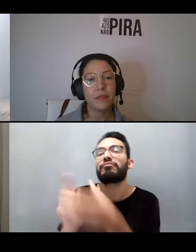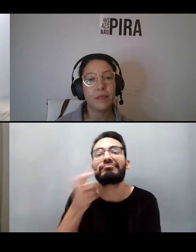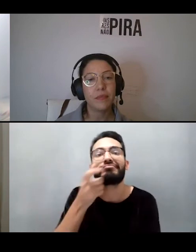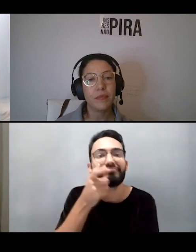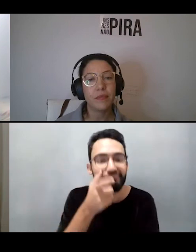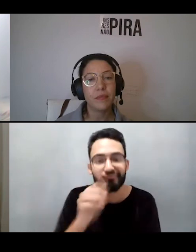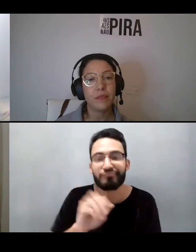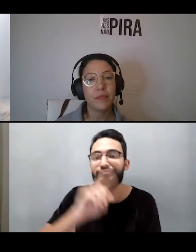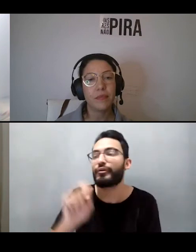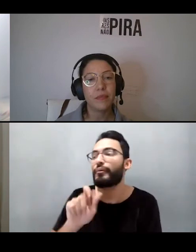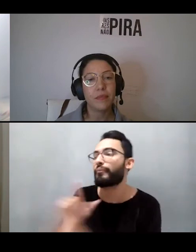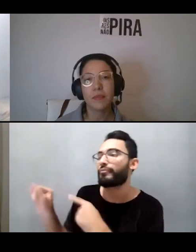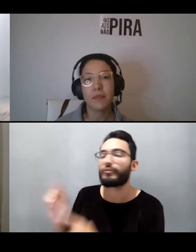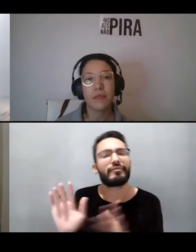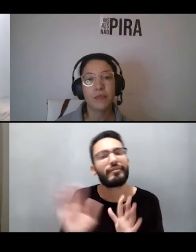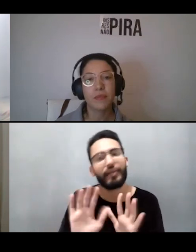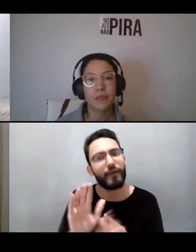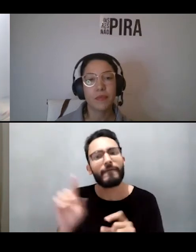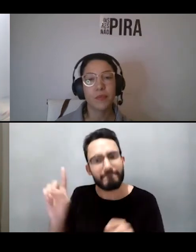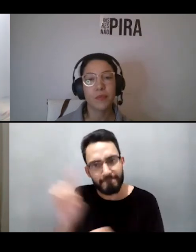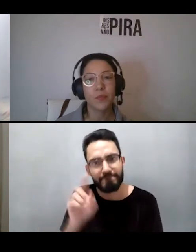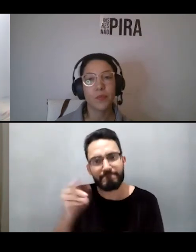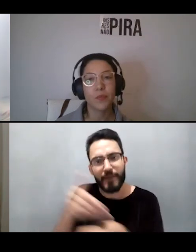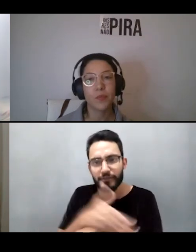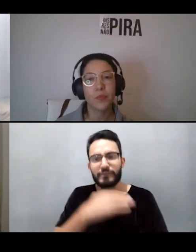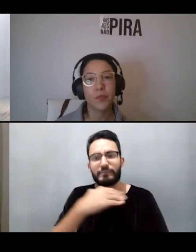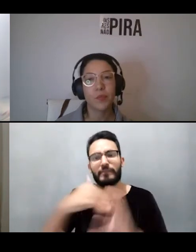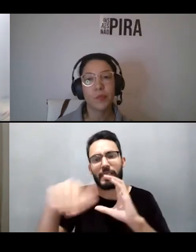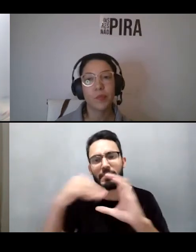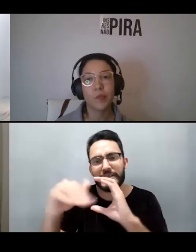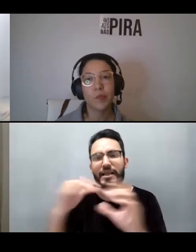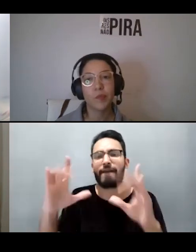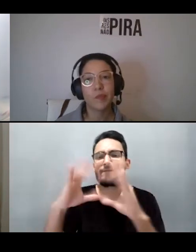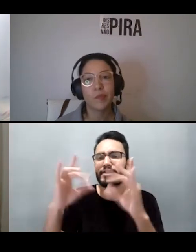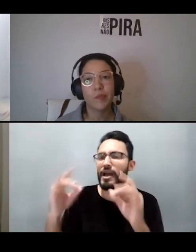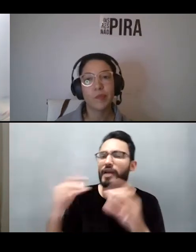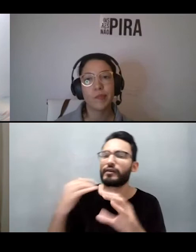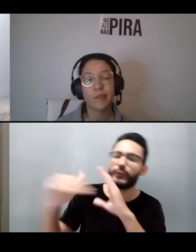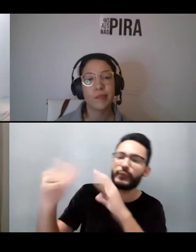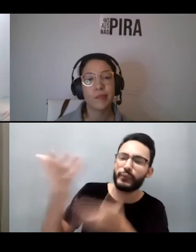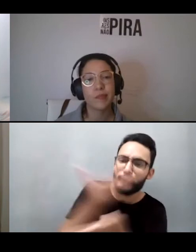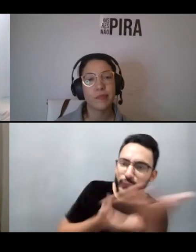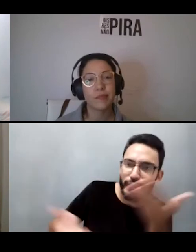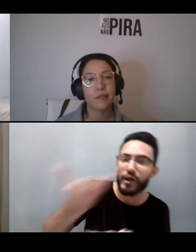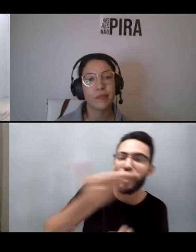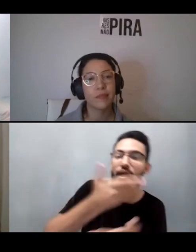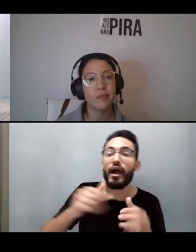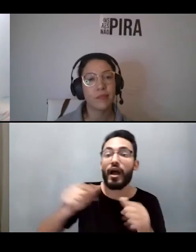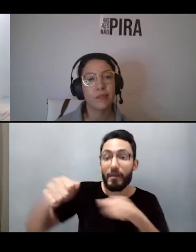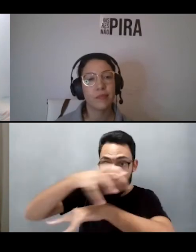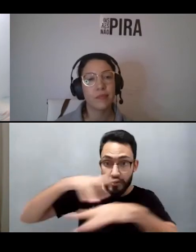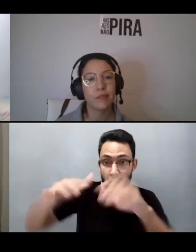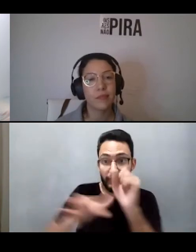realmente parte. E com tudo isso, né? Acho que criar um ambiente seguro, né? Onde você possa criar esses laços, né? Além de